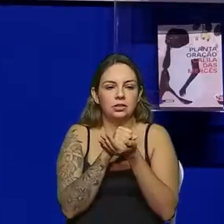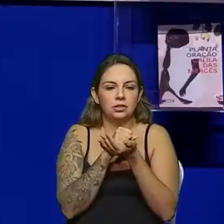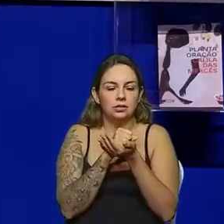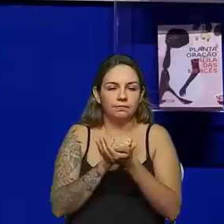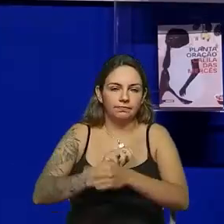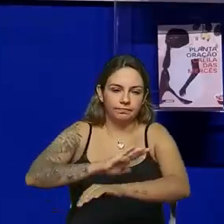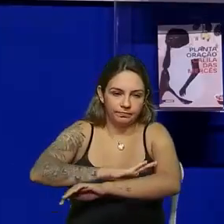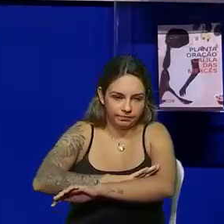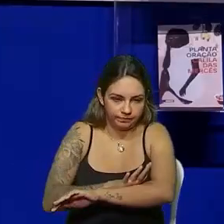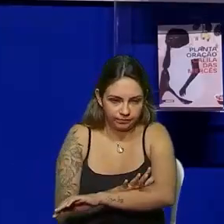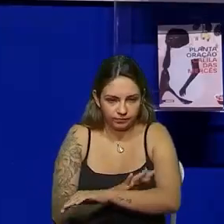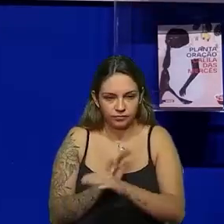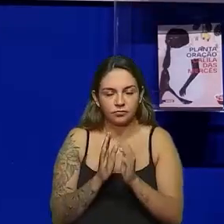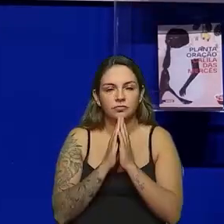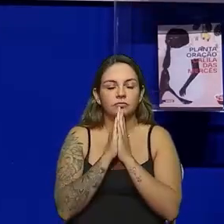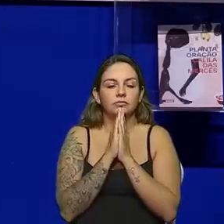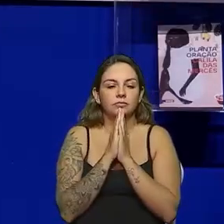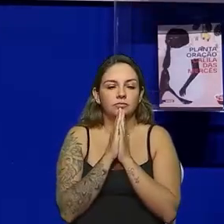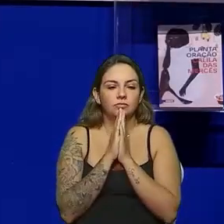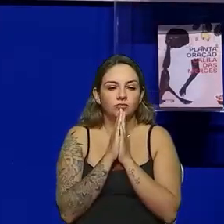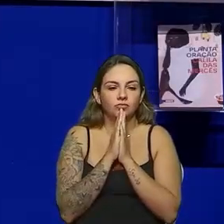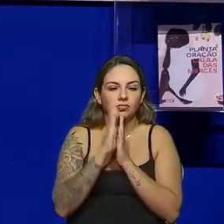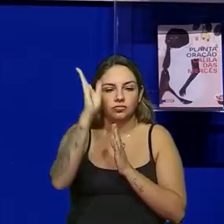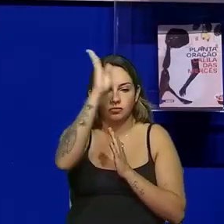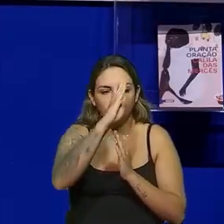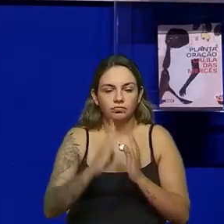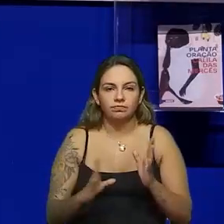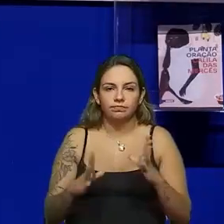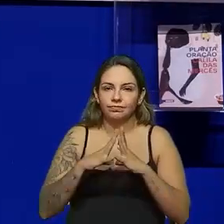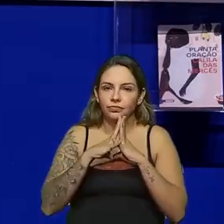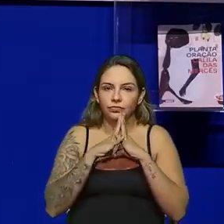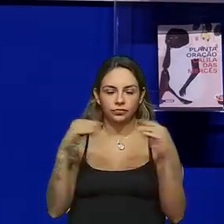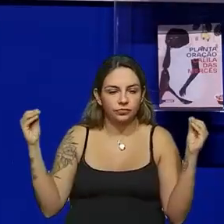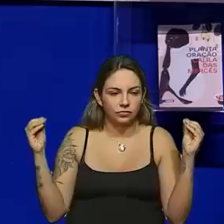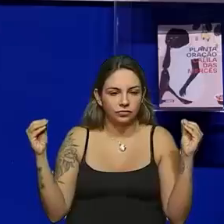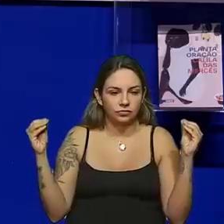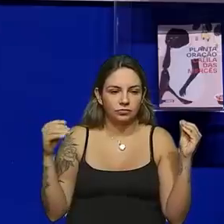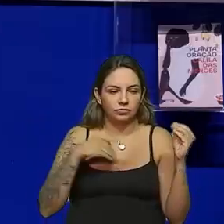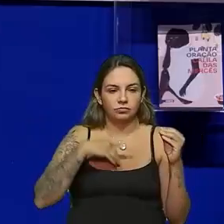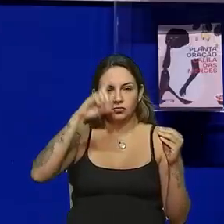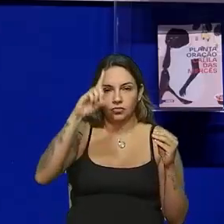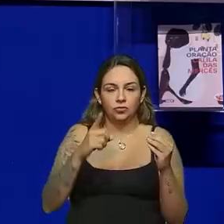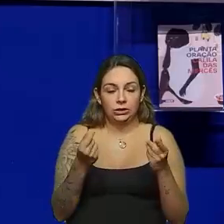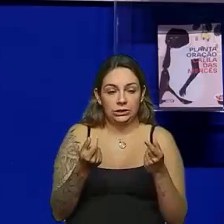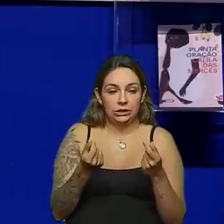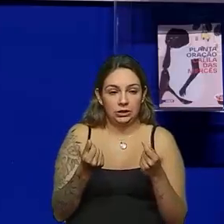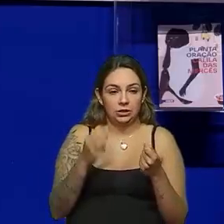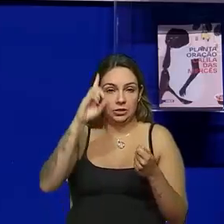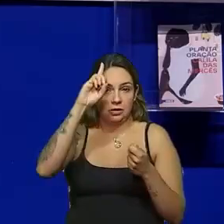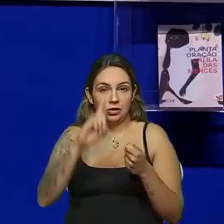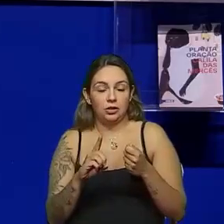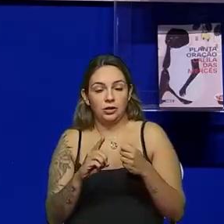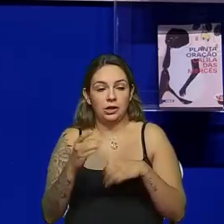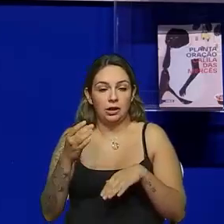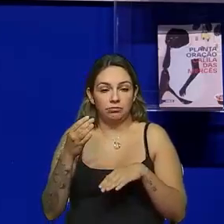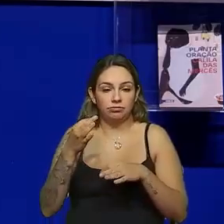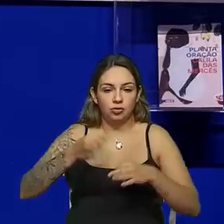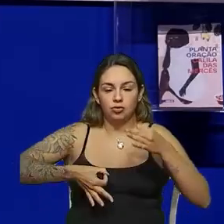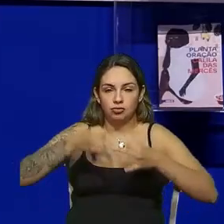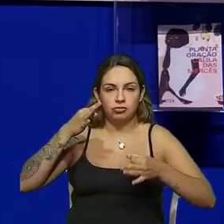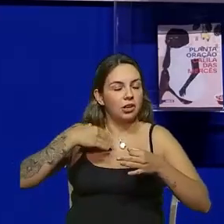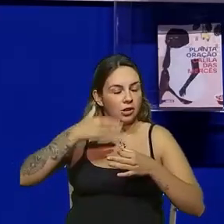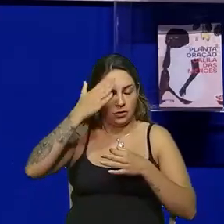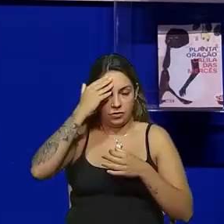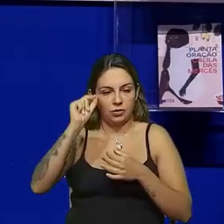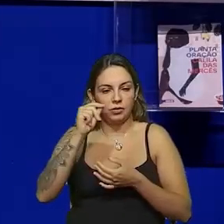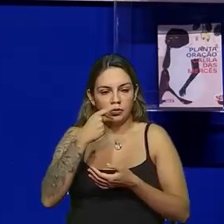do racismo, sem o qual o Brasil desaparece no ar. Gente, eu sou do direito econômico e do direito tributário. Eu